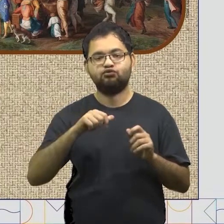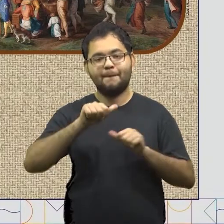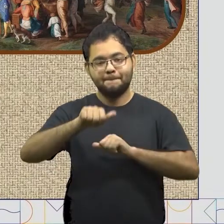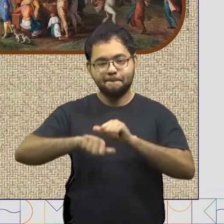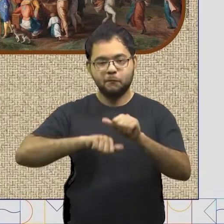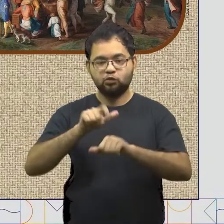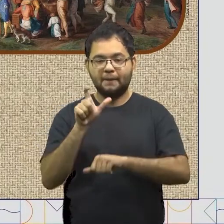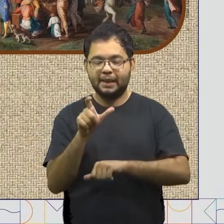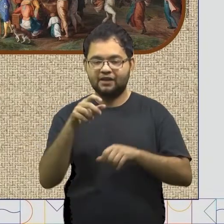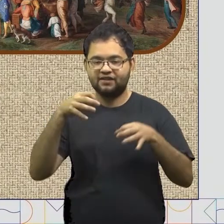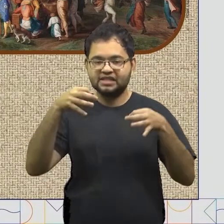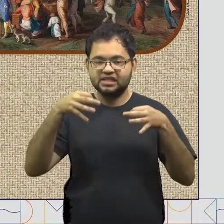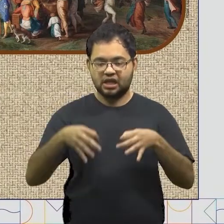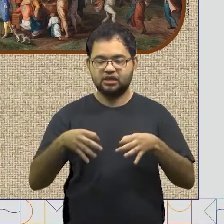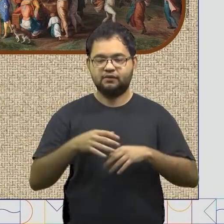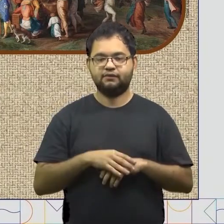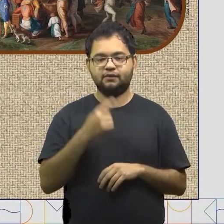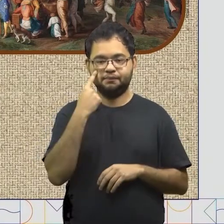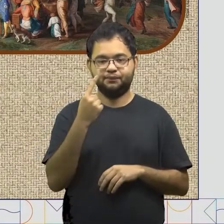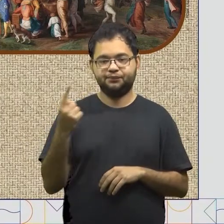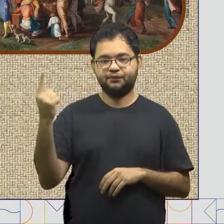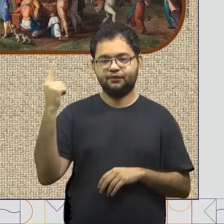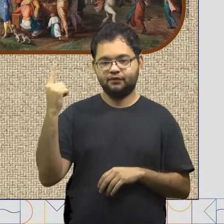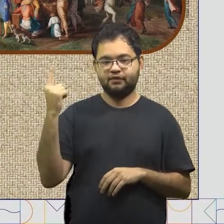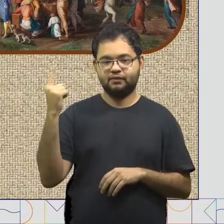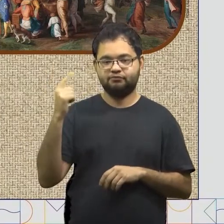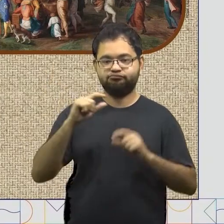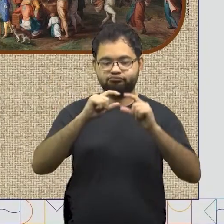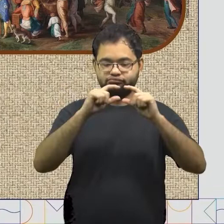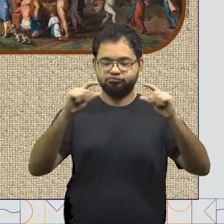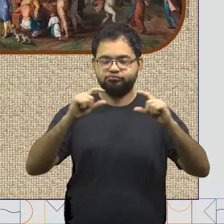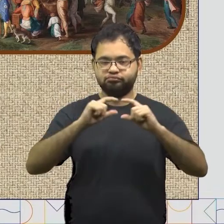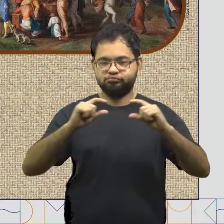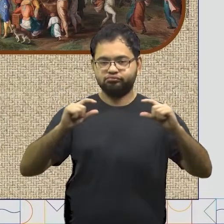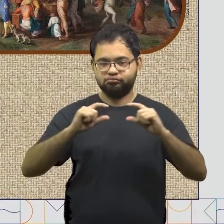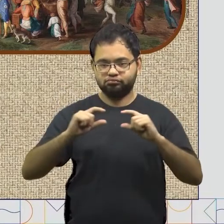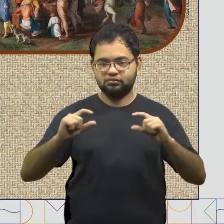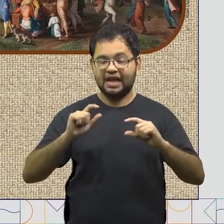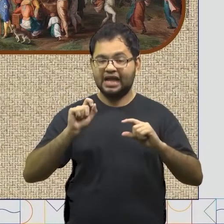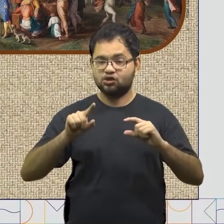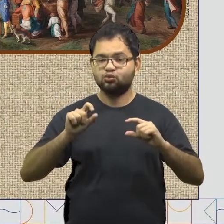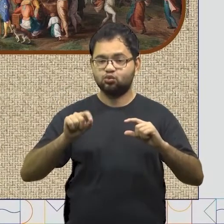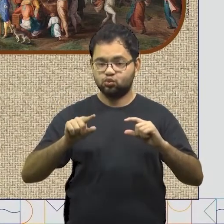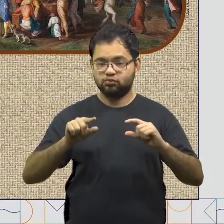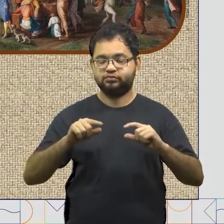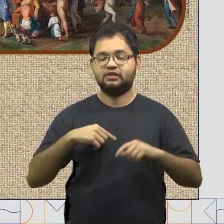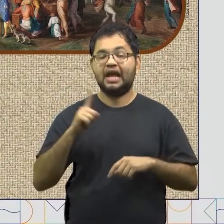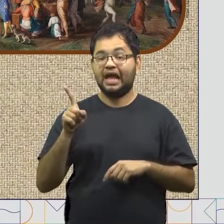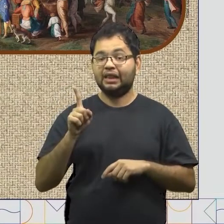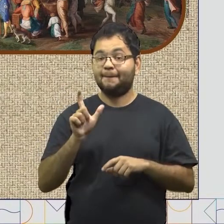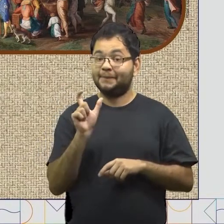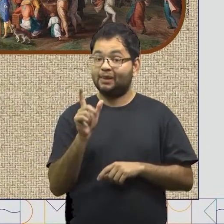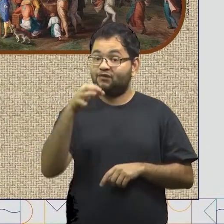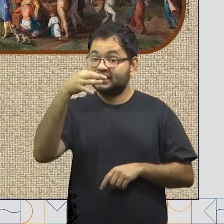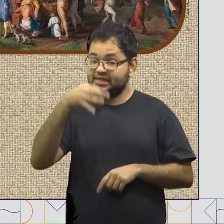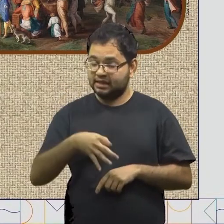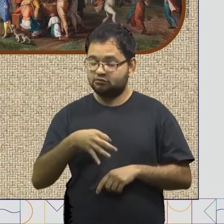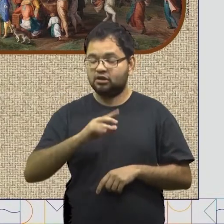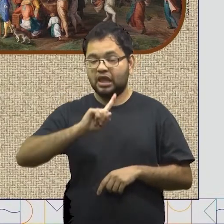os termos abaixo nós temos são algumas semanas As feiras estimularam